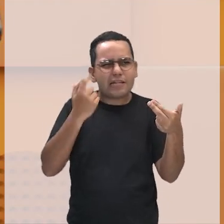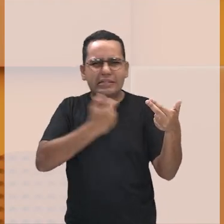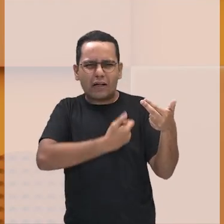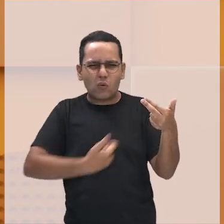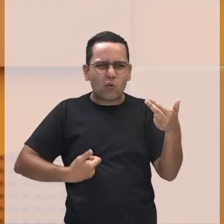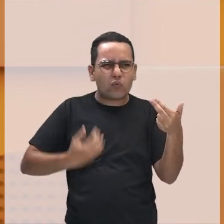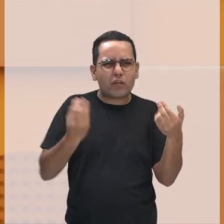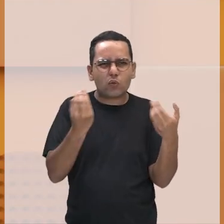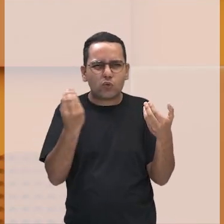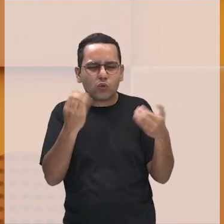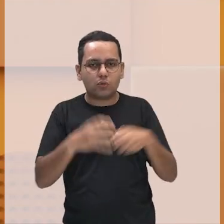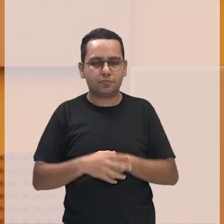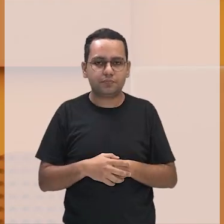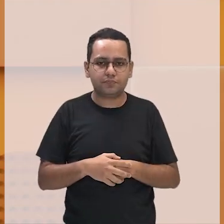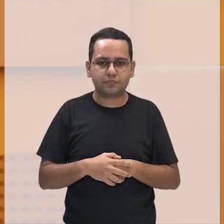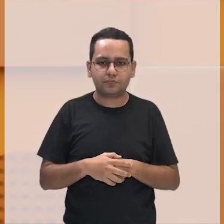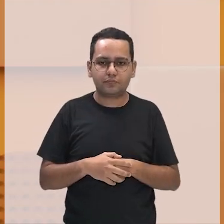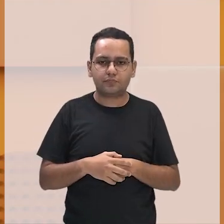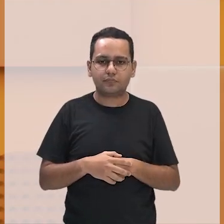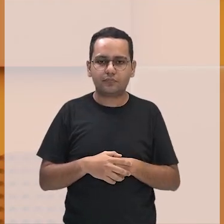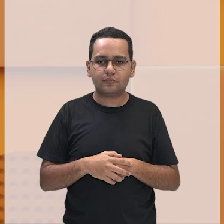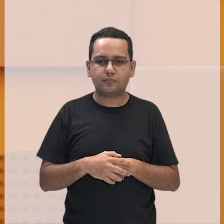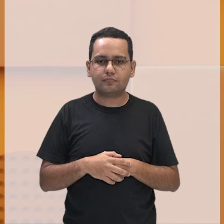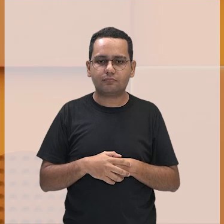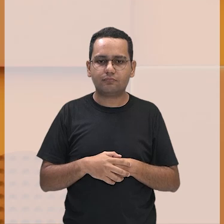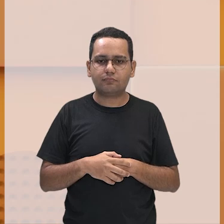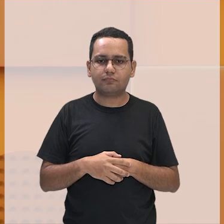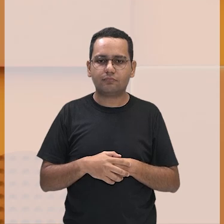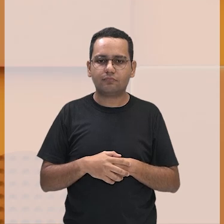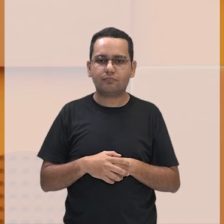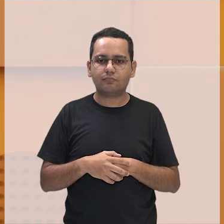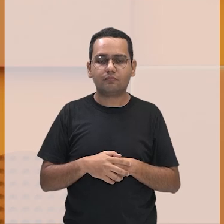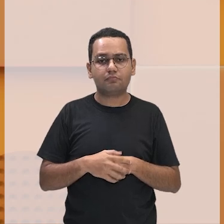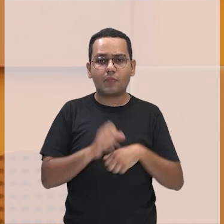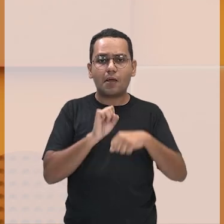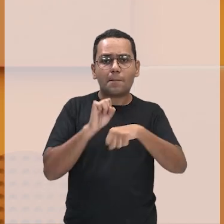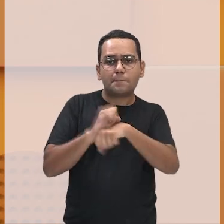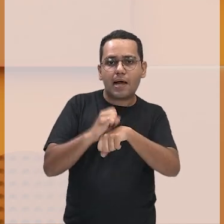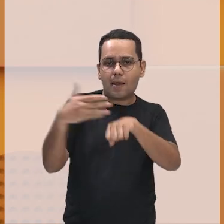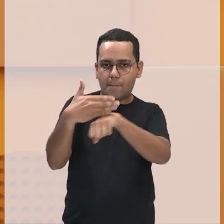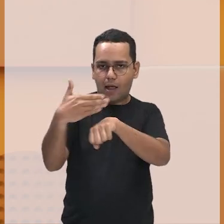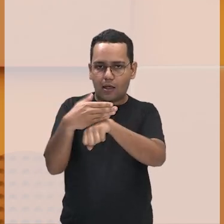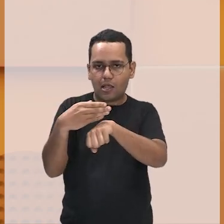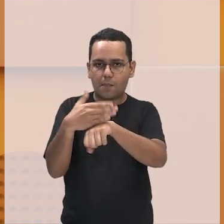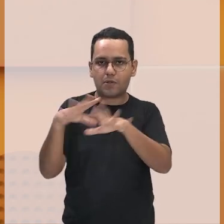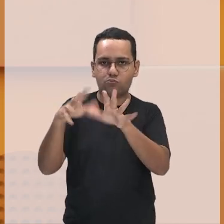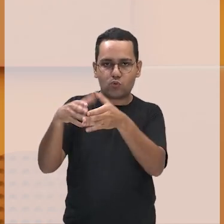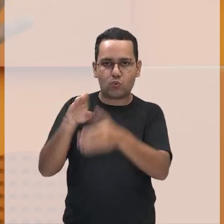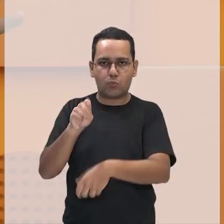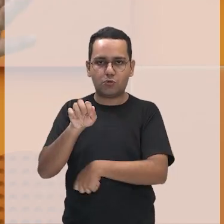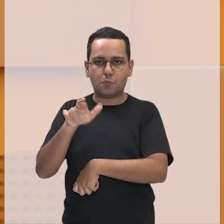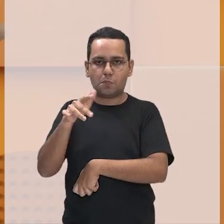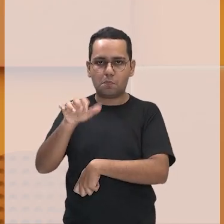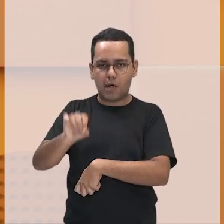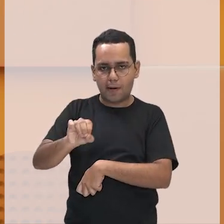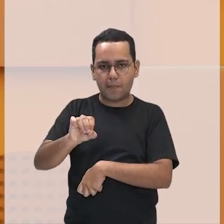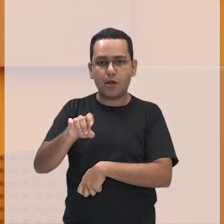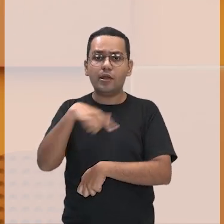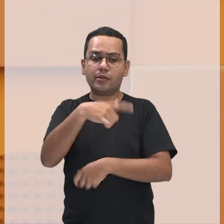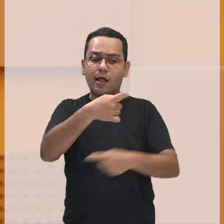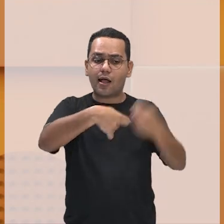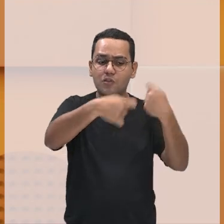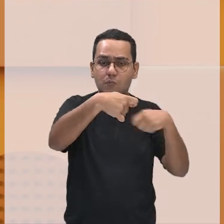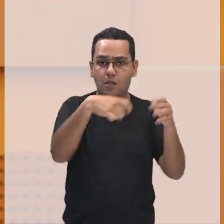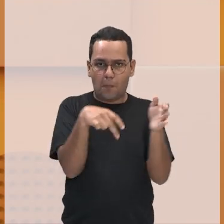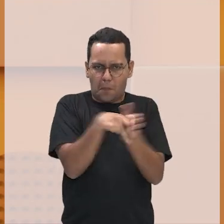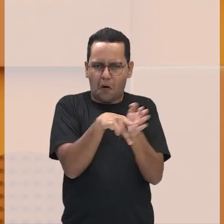tentar estancar, né, o quê? A entrada dos povos bárbaros e, claro, né, a administração conter aí para ver